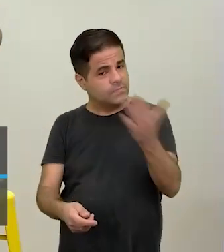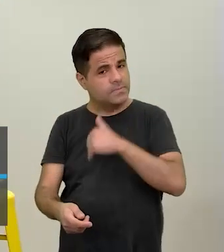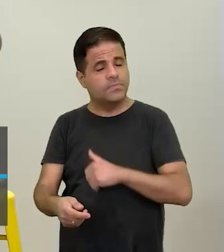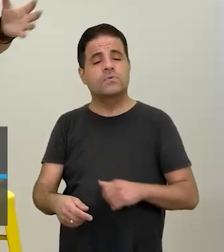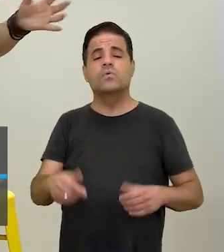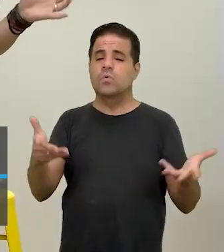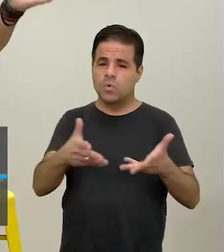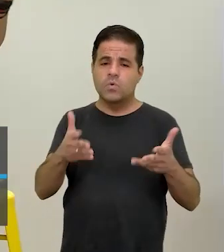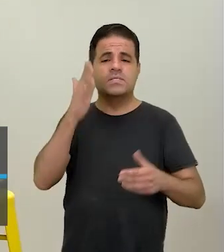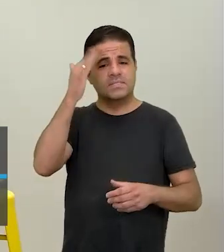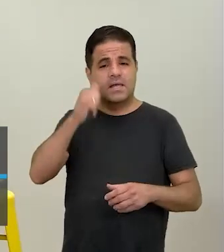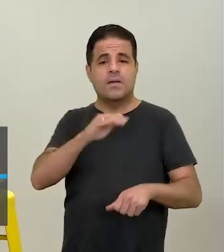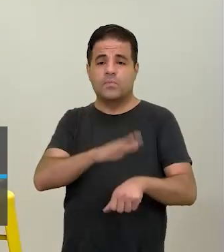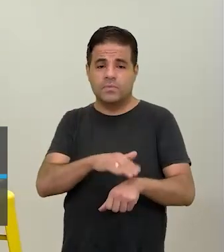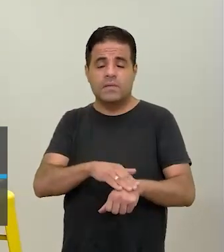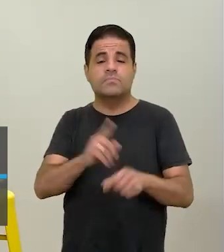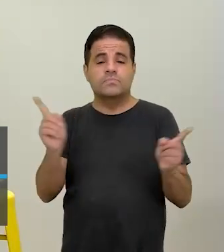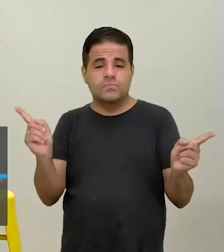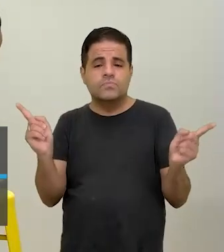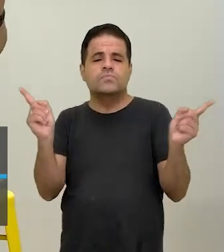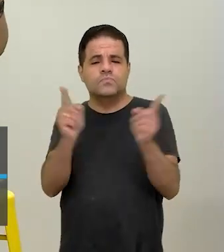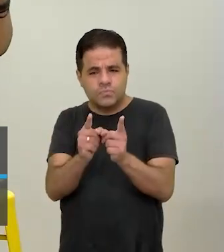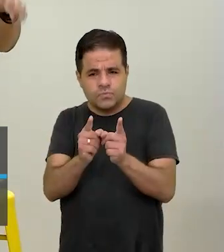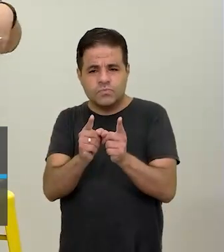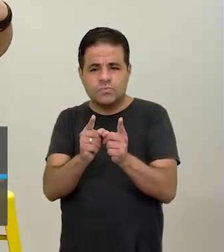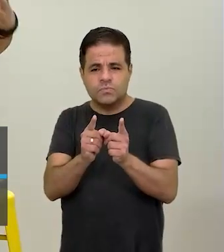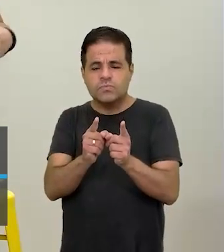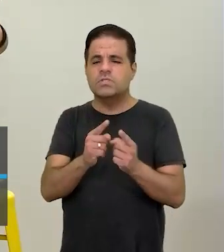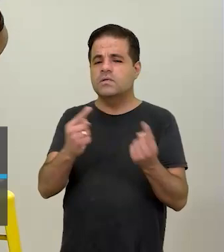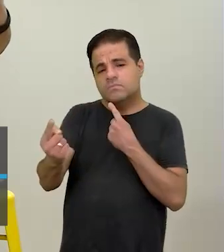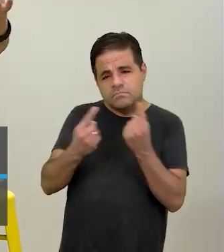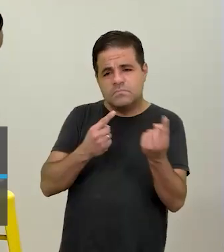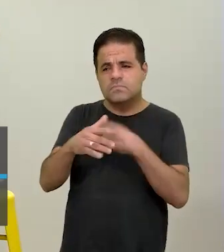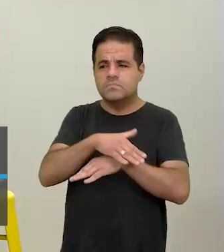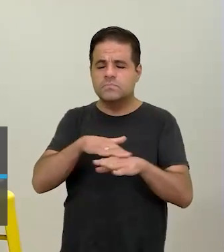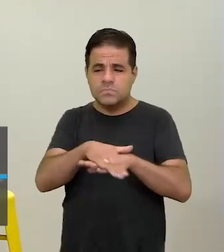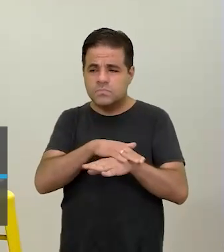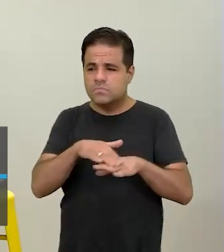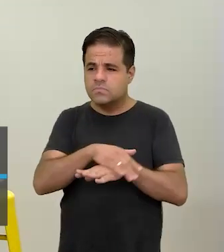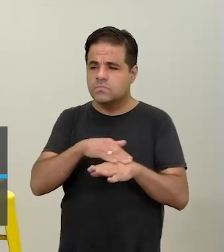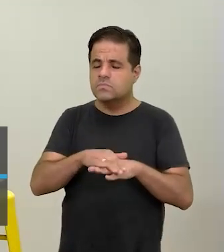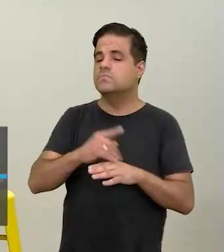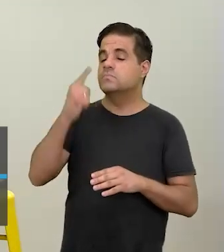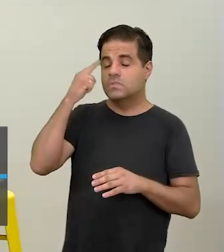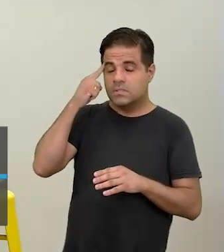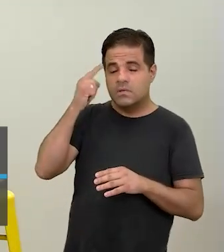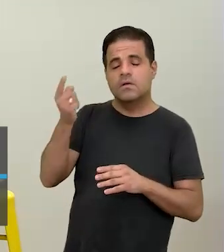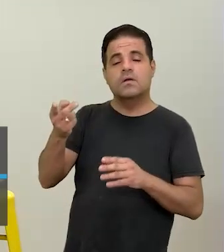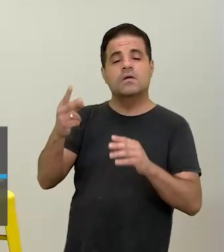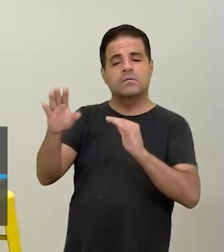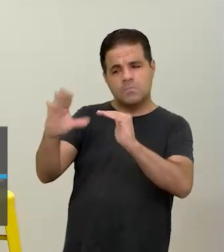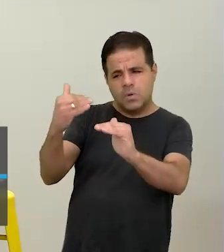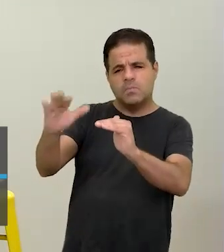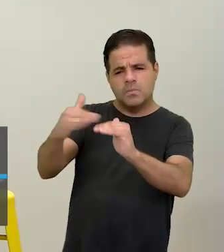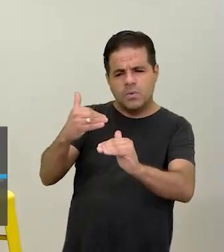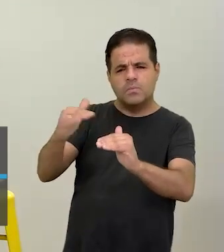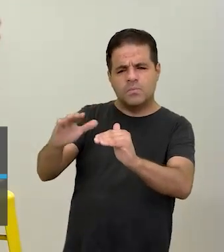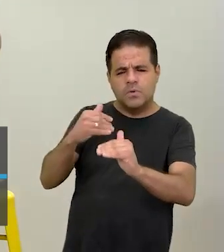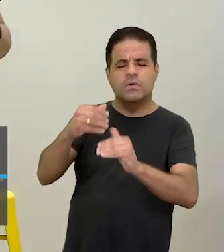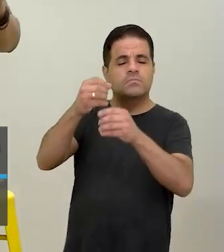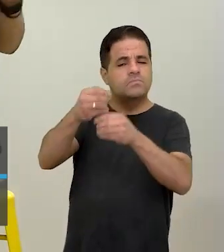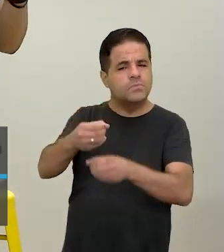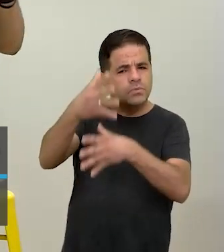Hoje, como a gente sabe que o tempo é um pouco mais curto, a gente vai conversando com vocês. E a ideia é que vocês vão colocando aí no chat, vocês,